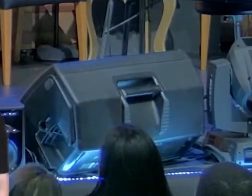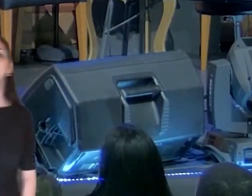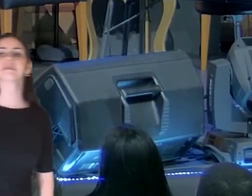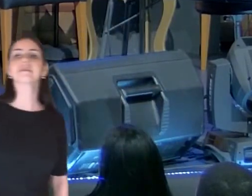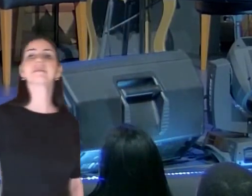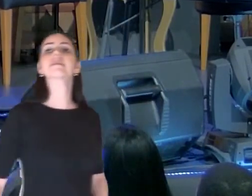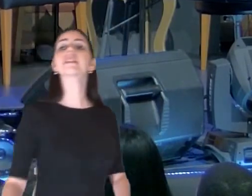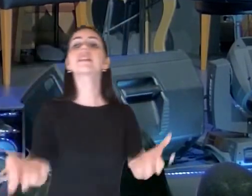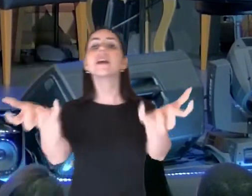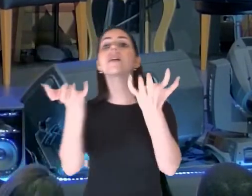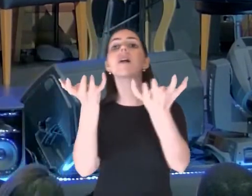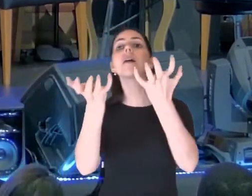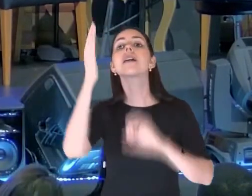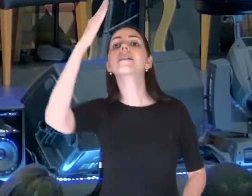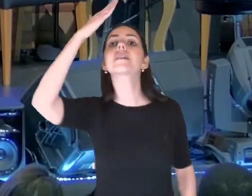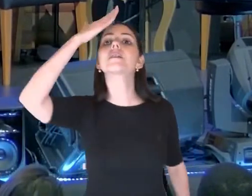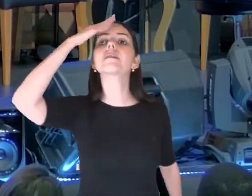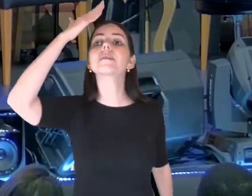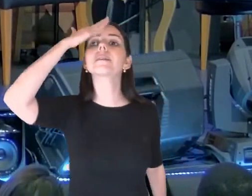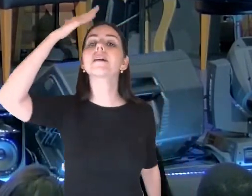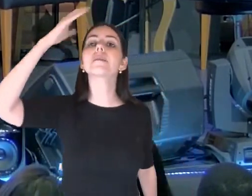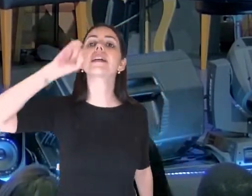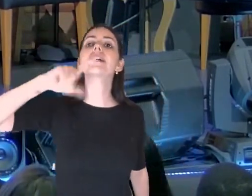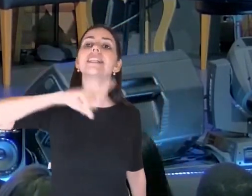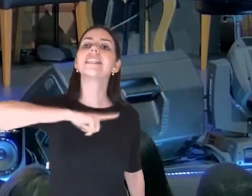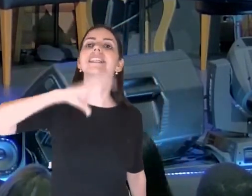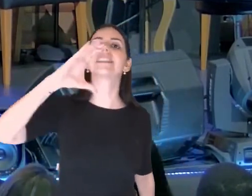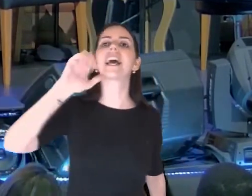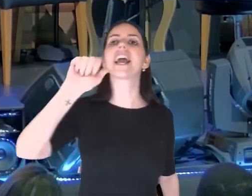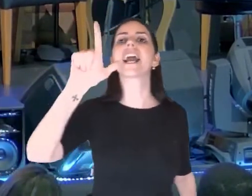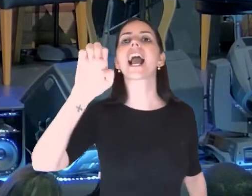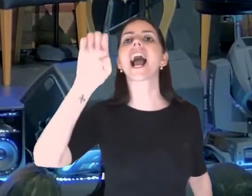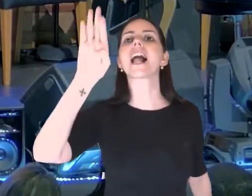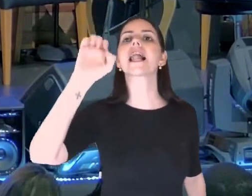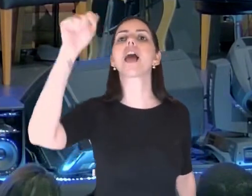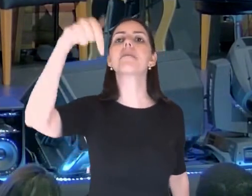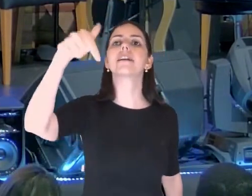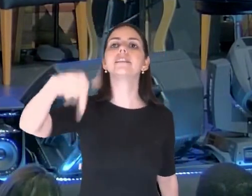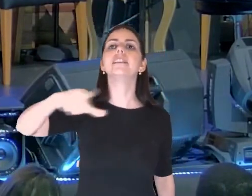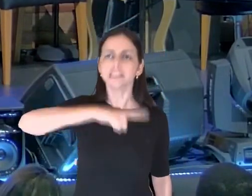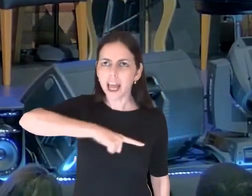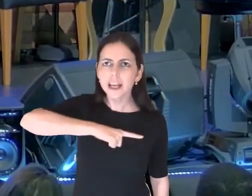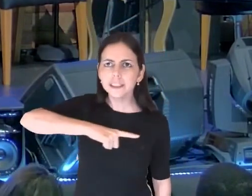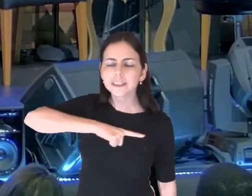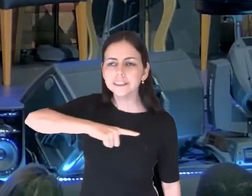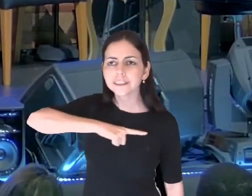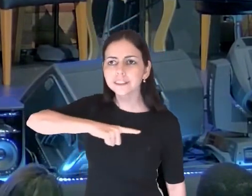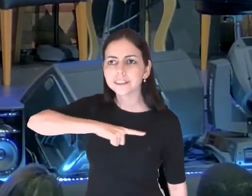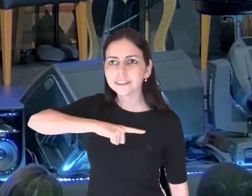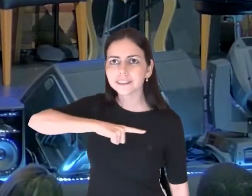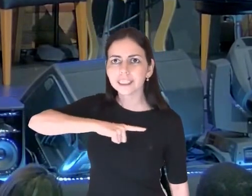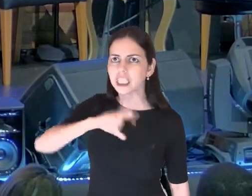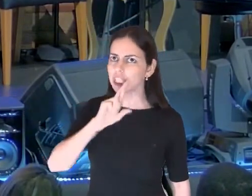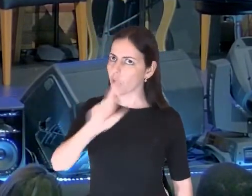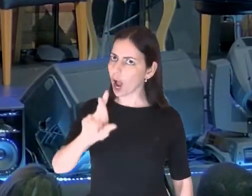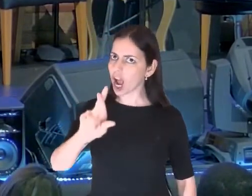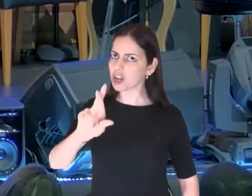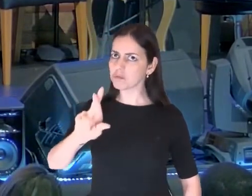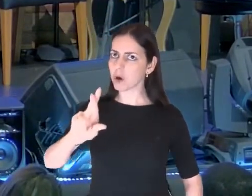Eu quero saber se tem Caleb aqui nesse lugar. Pronto. Agora não vai virar. Não responda por